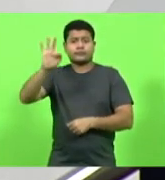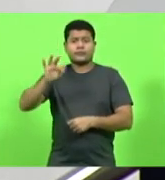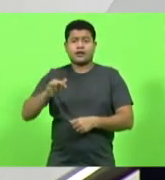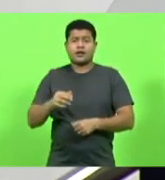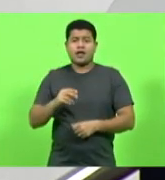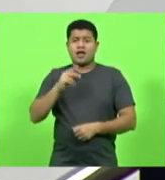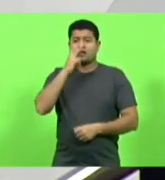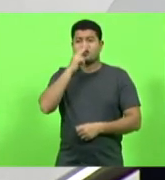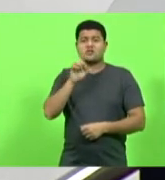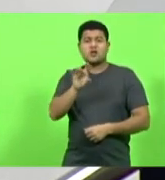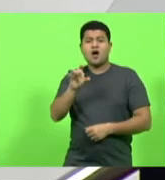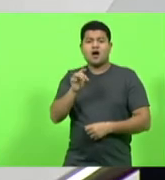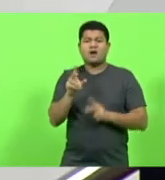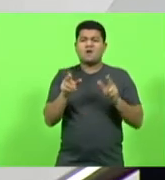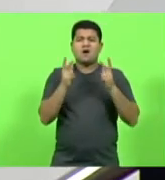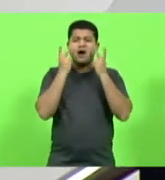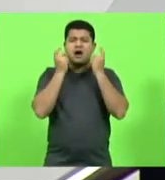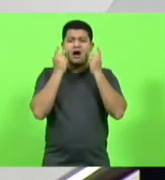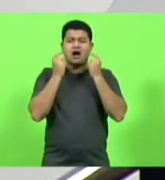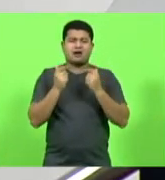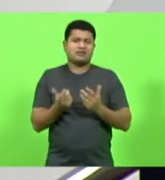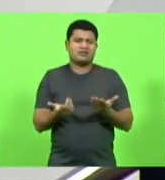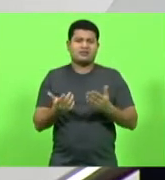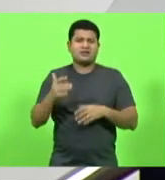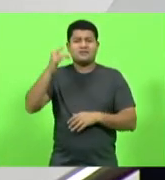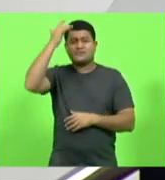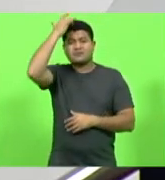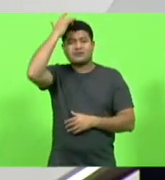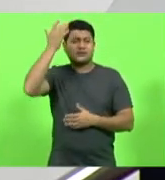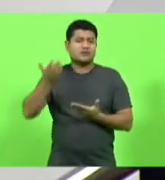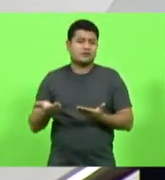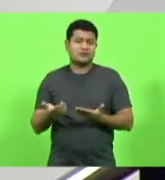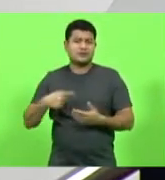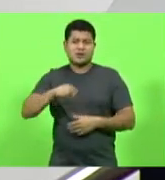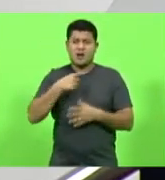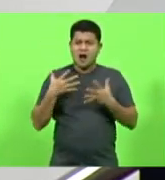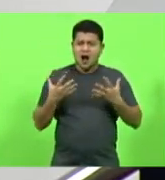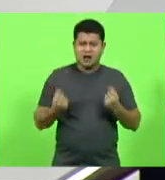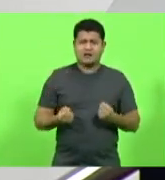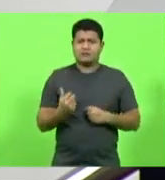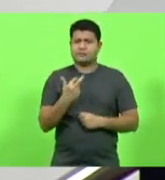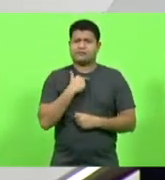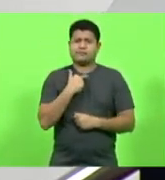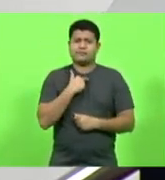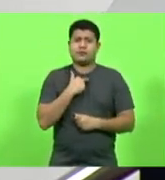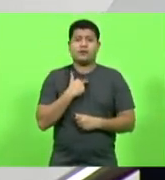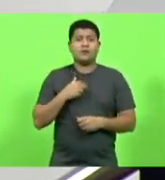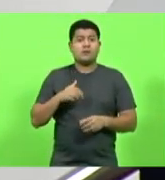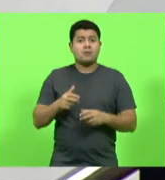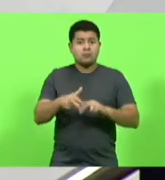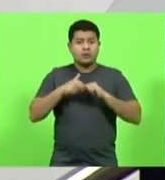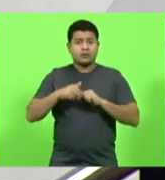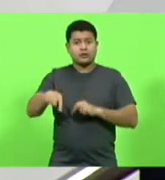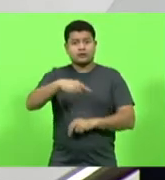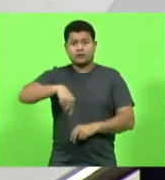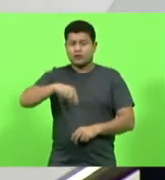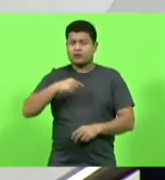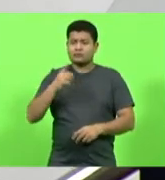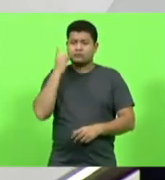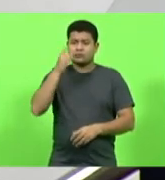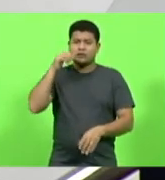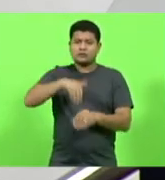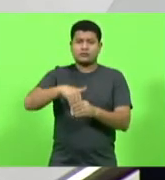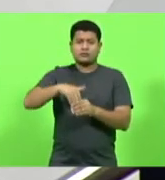conta. E isso nós não podemos aceitar. Por isso que nós, deputados, aqui votamos maciçamente esse projeto de